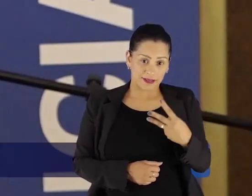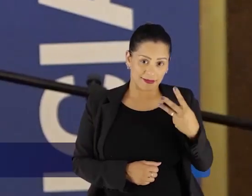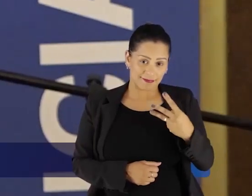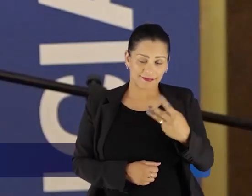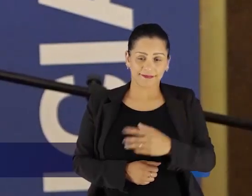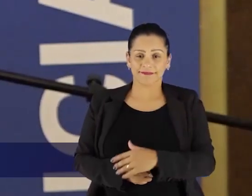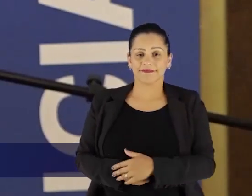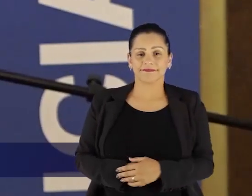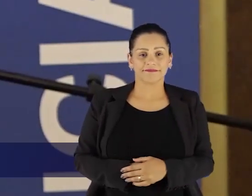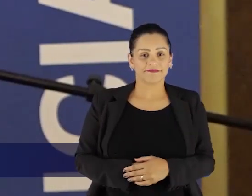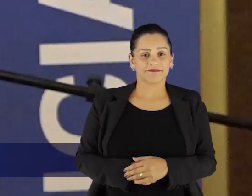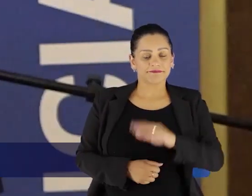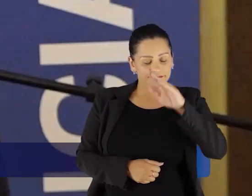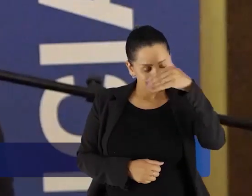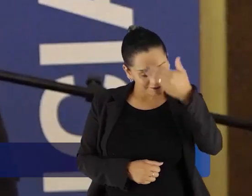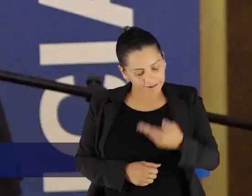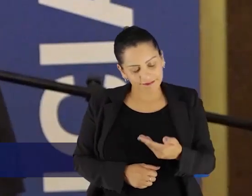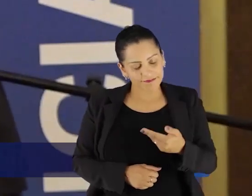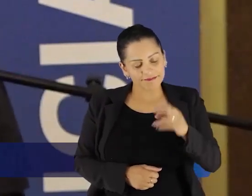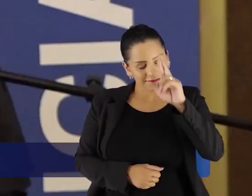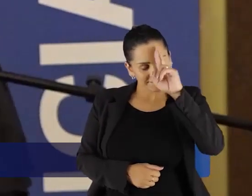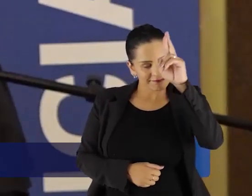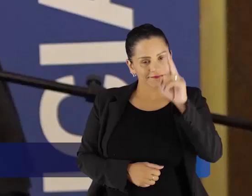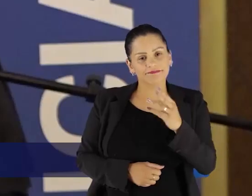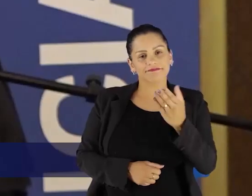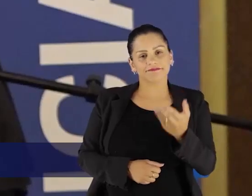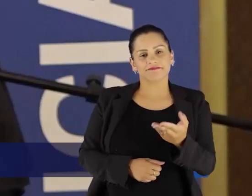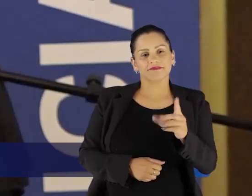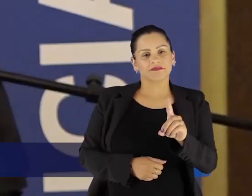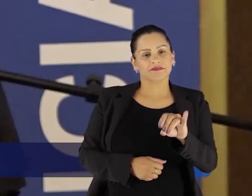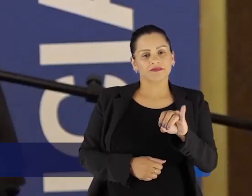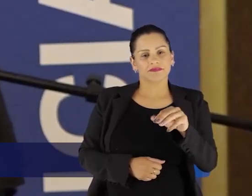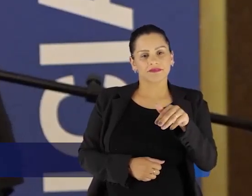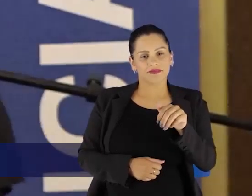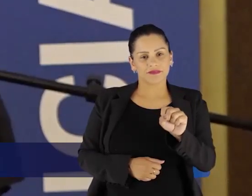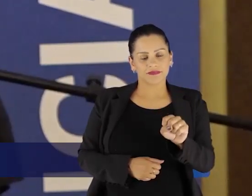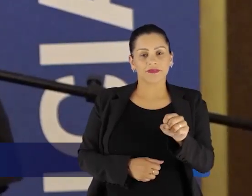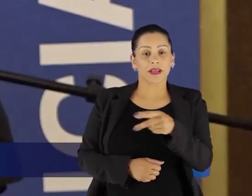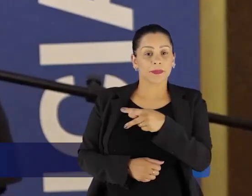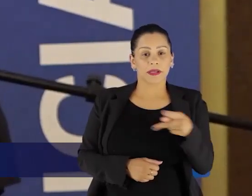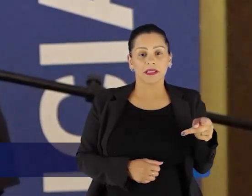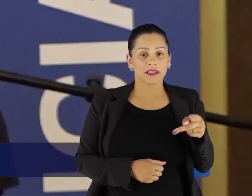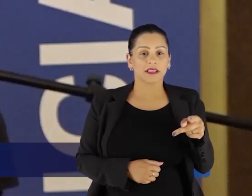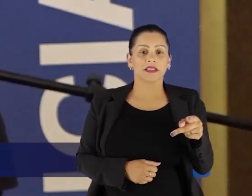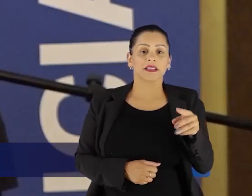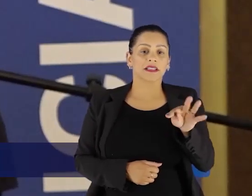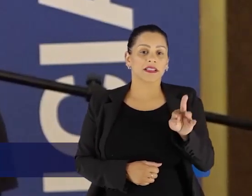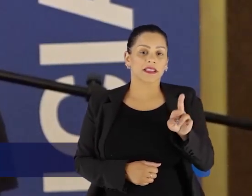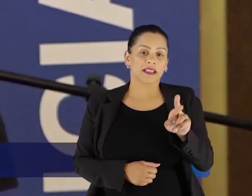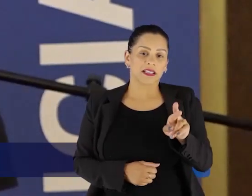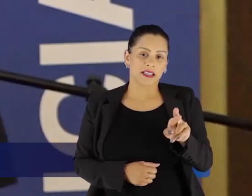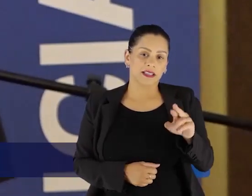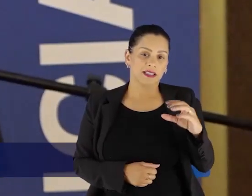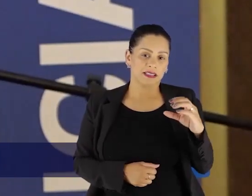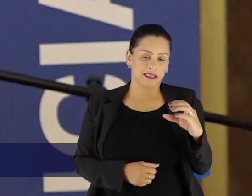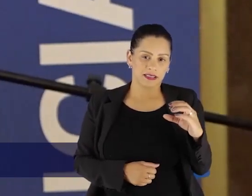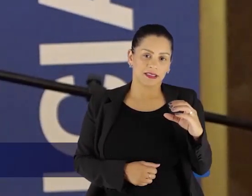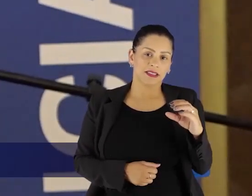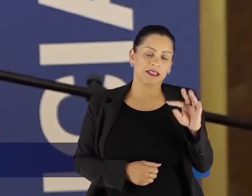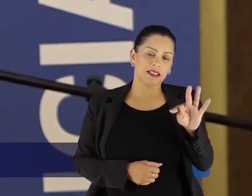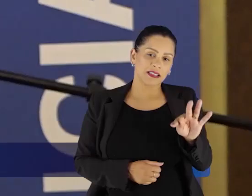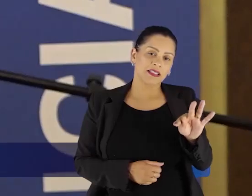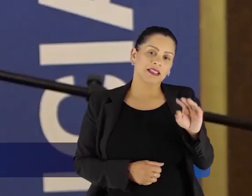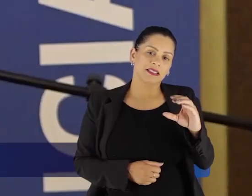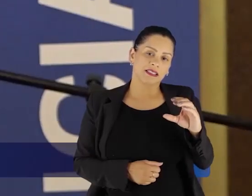Região o Excelentíssimo Senhor Doutor Dimas Ramalho presidente do Tribunal de Contas do Estado de São